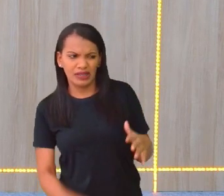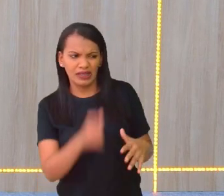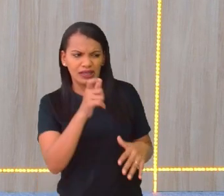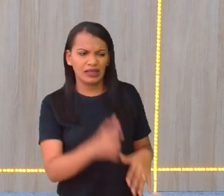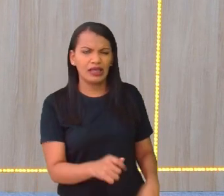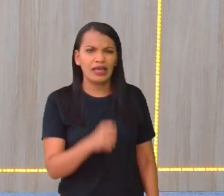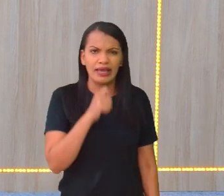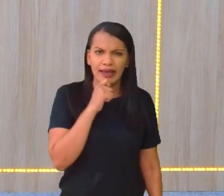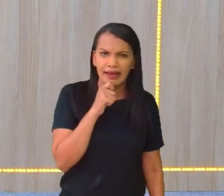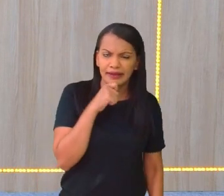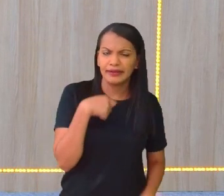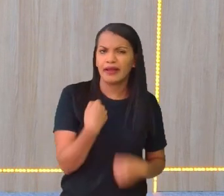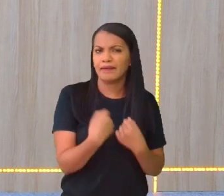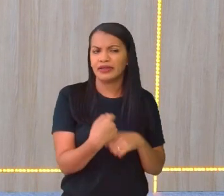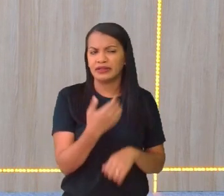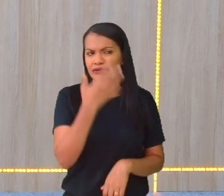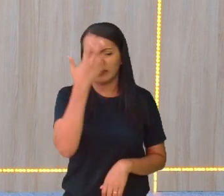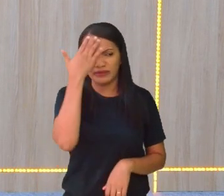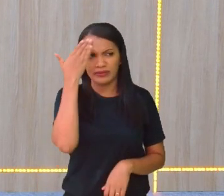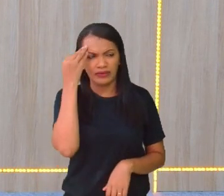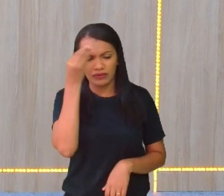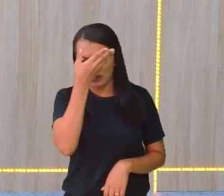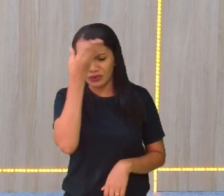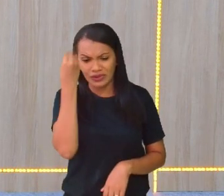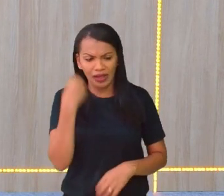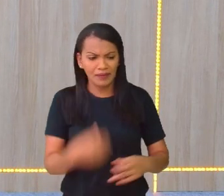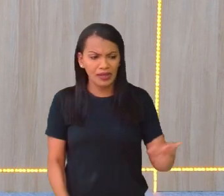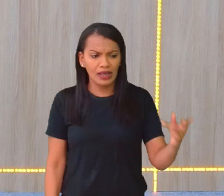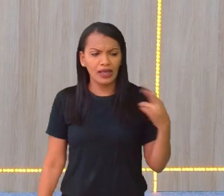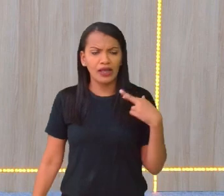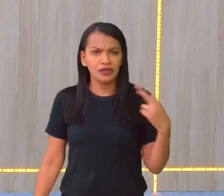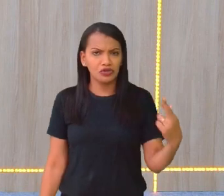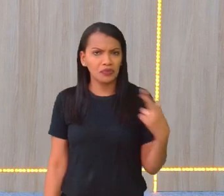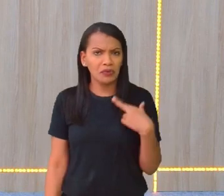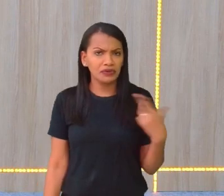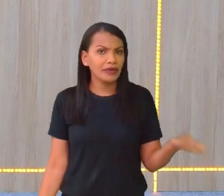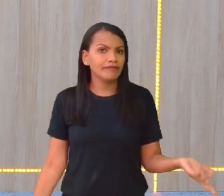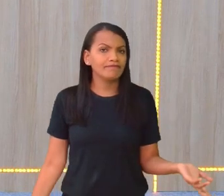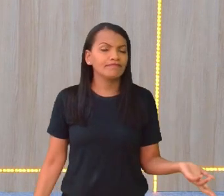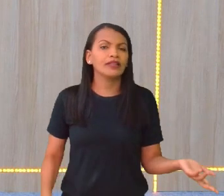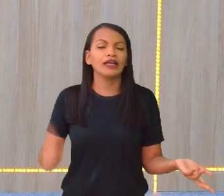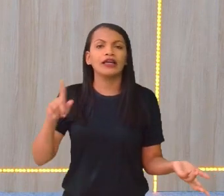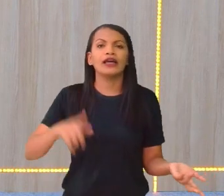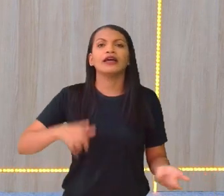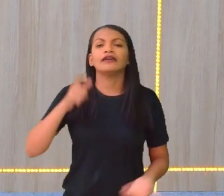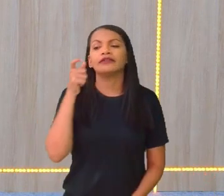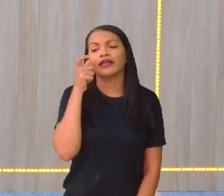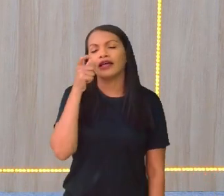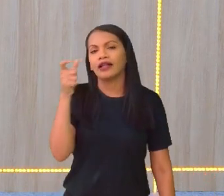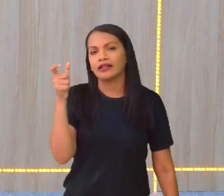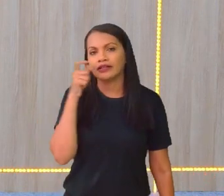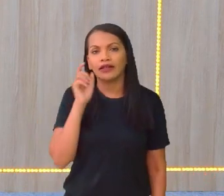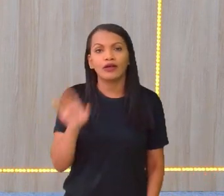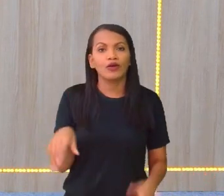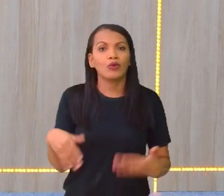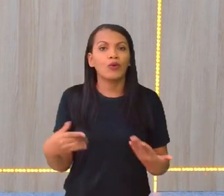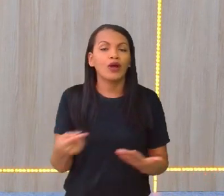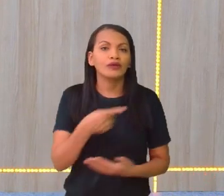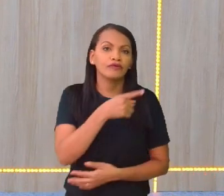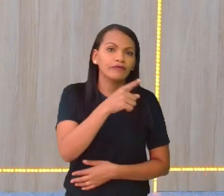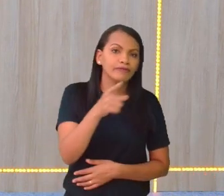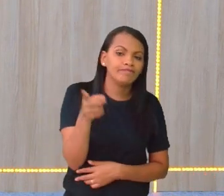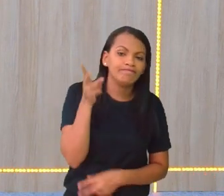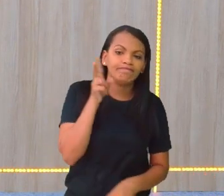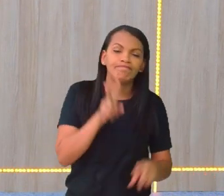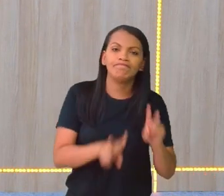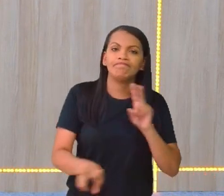pronto, não é? A respostas e as ações. E aí é interessante, não é? Quando vocês ouvirem, não é?